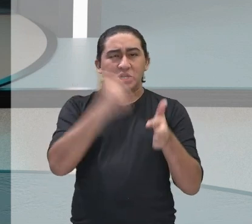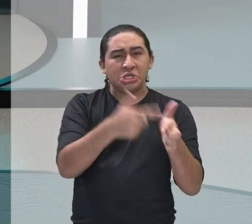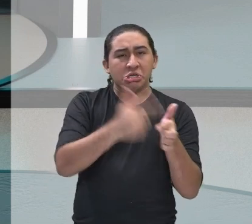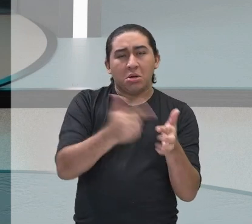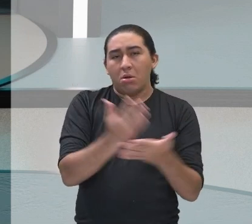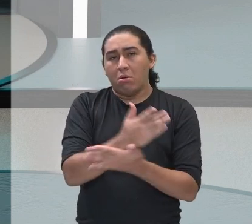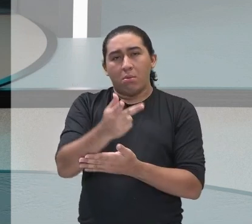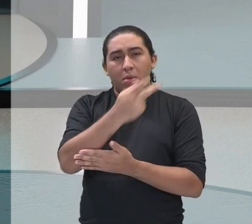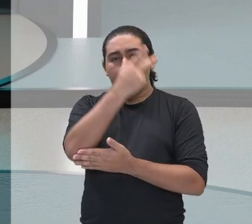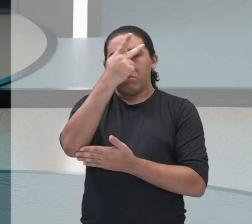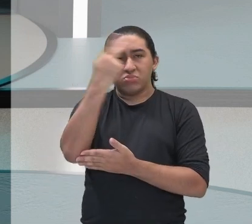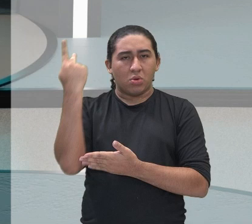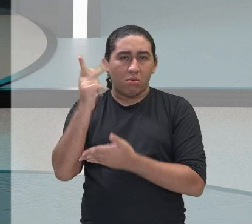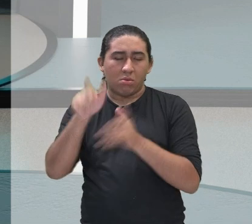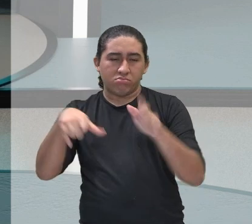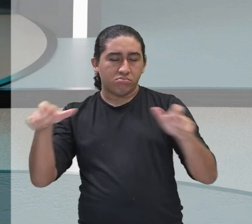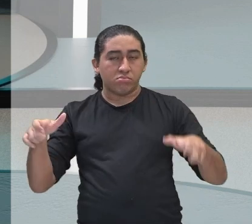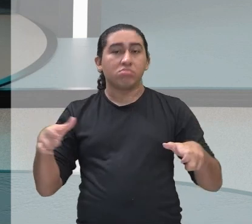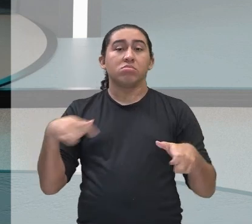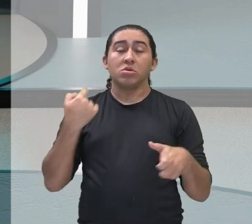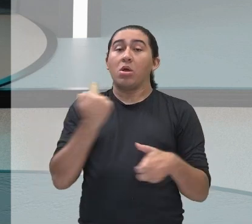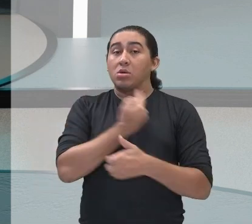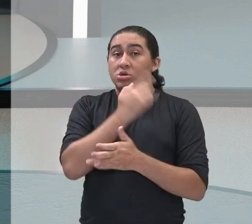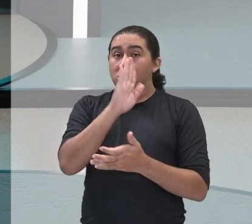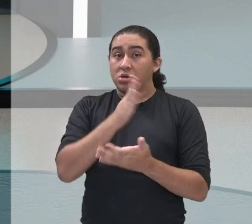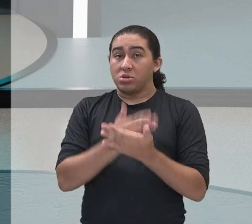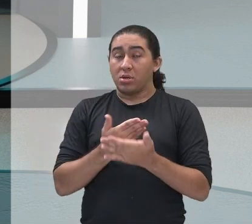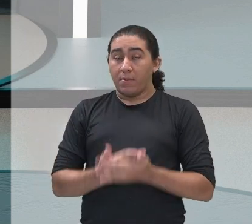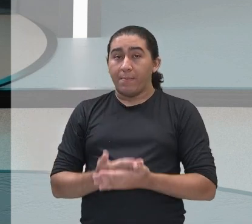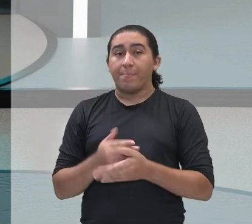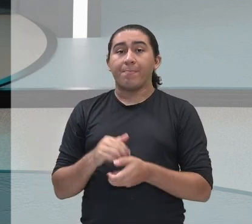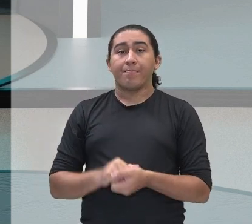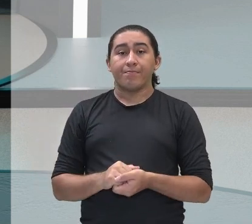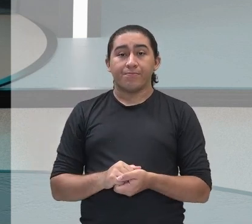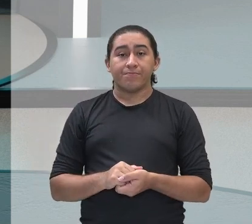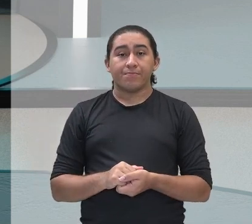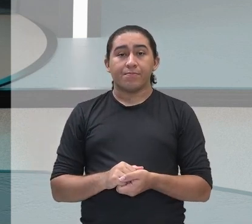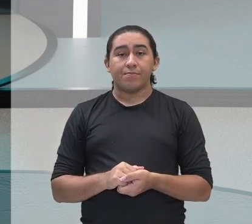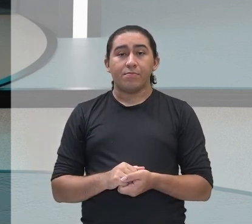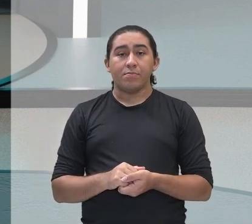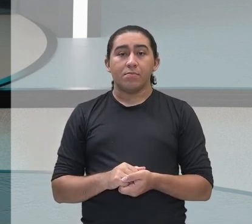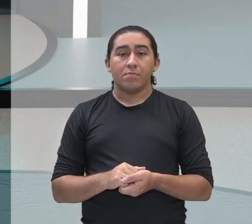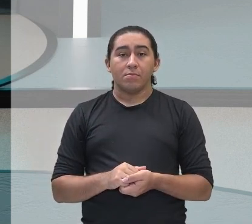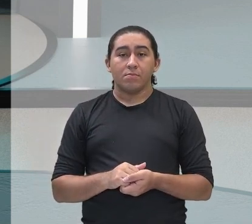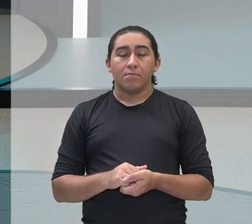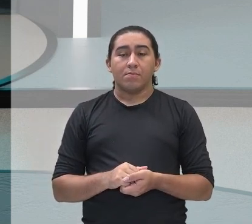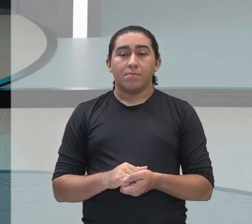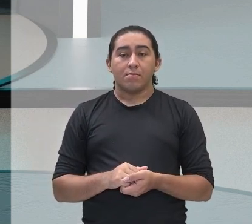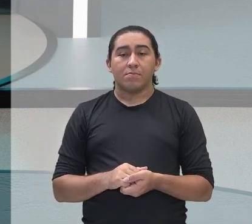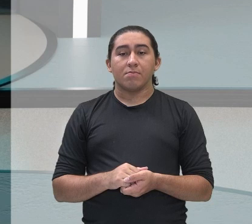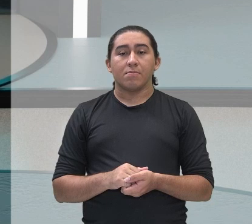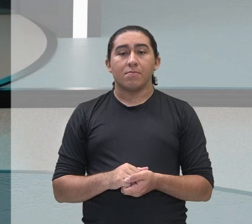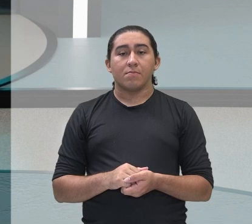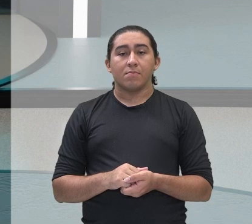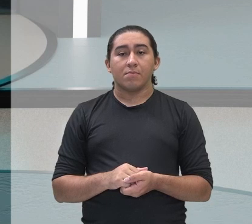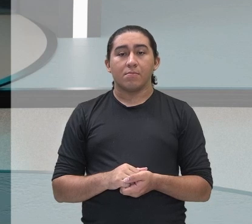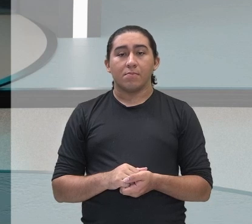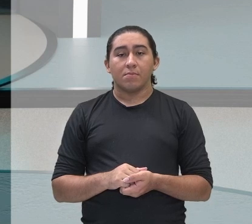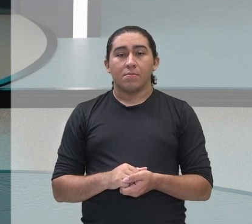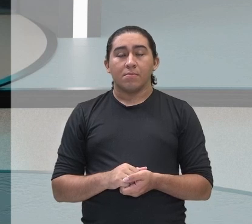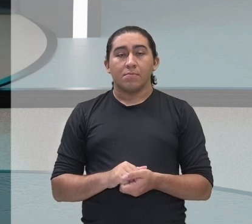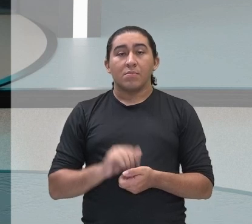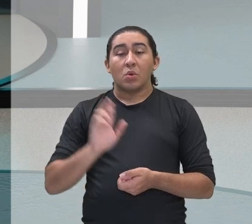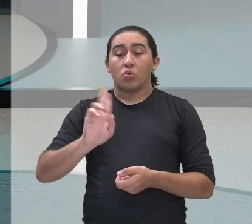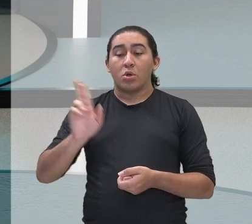já estudamos? Então esse auto que ele escreveu foi a festa de